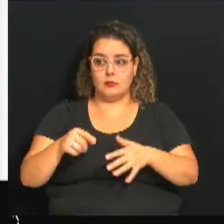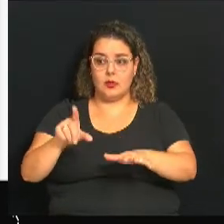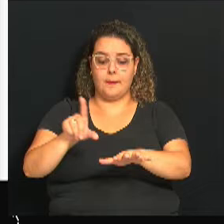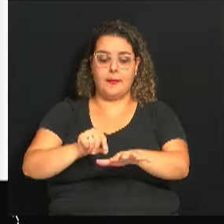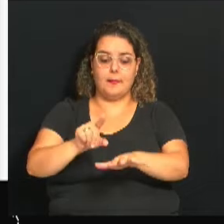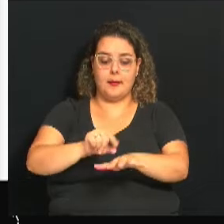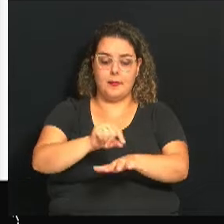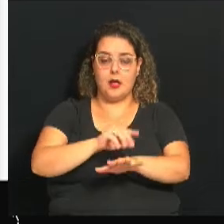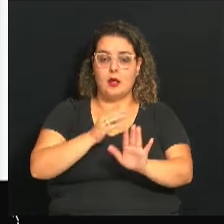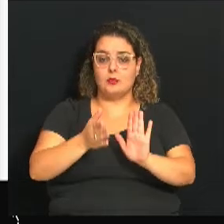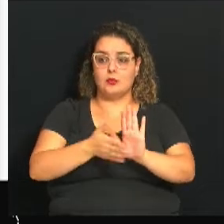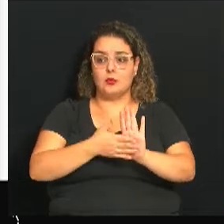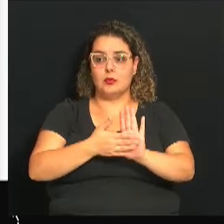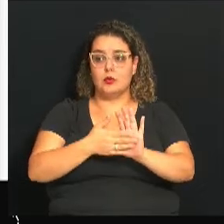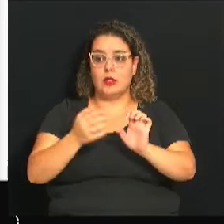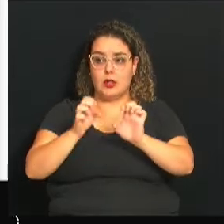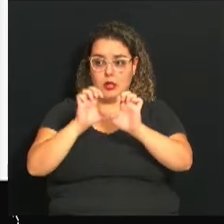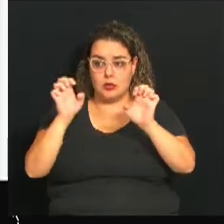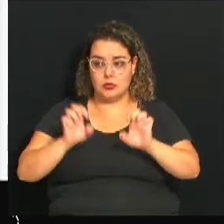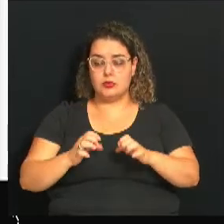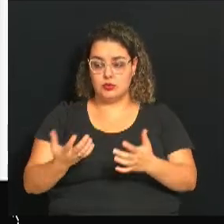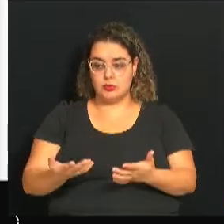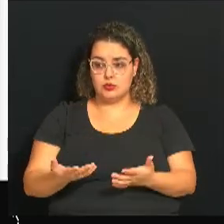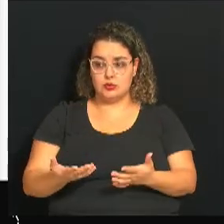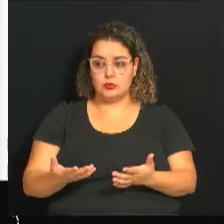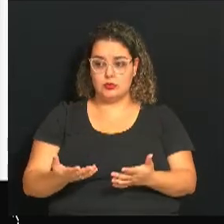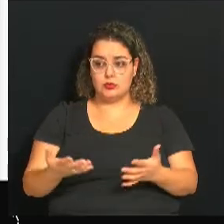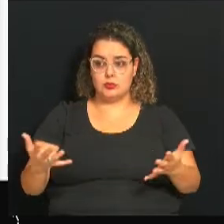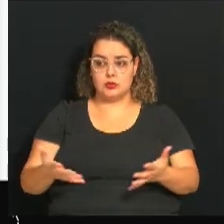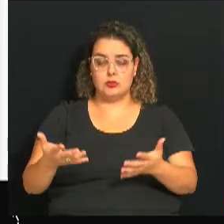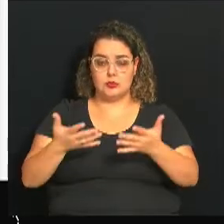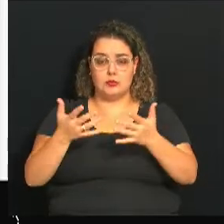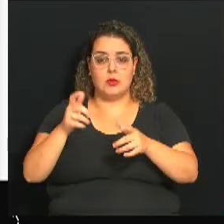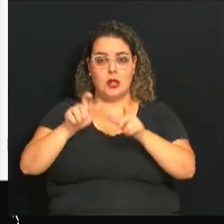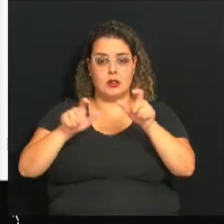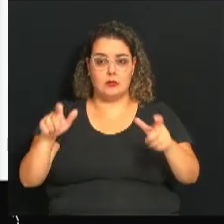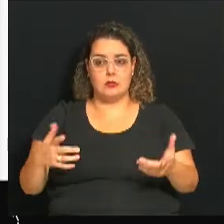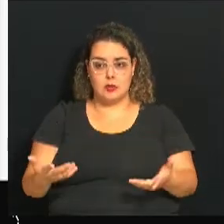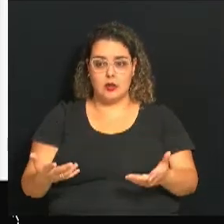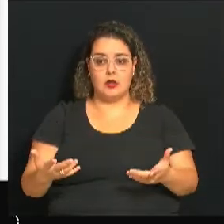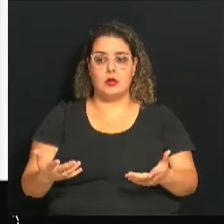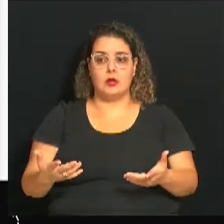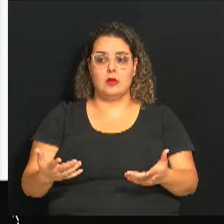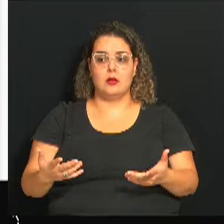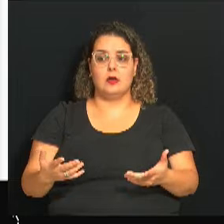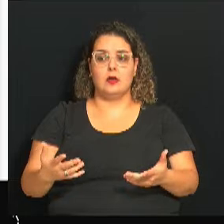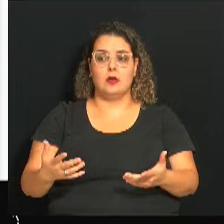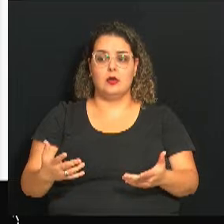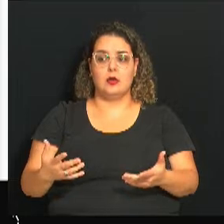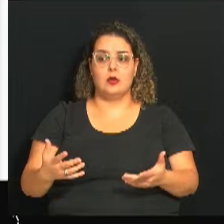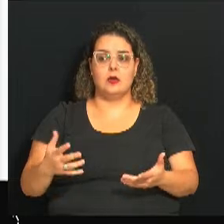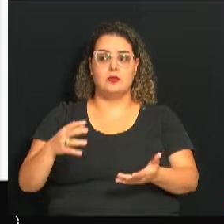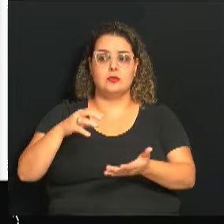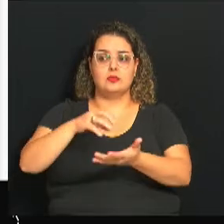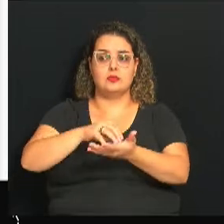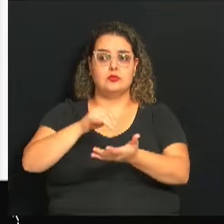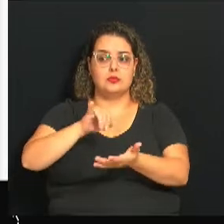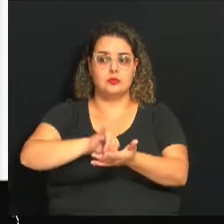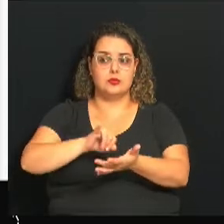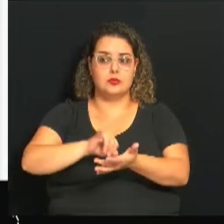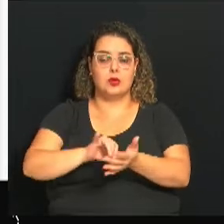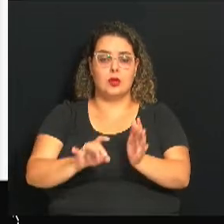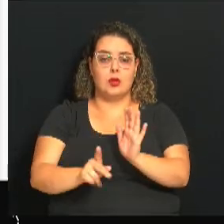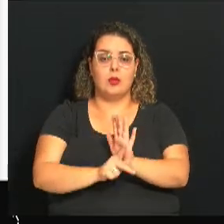proposta que nós estamos estruturando na questão do ambiente, na questão das pessoas e na questão do conforto, nesse intuito que o plano vai